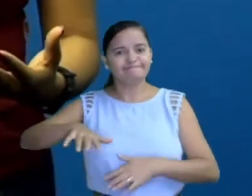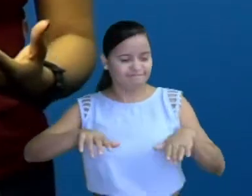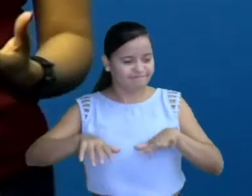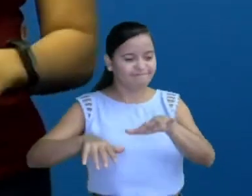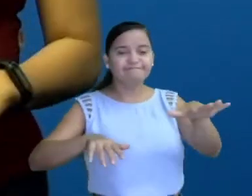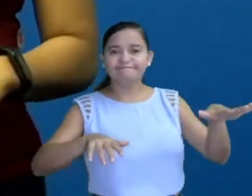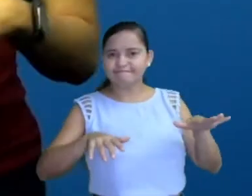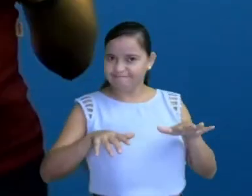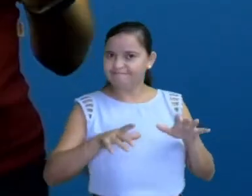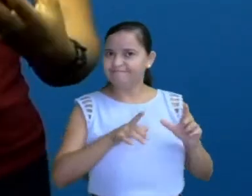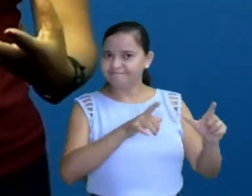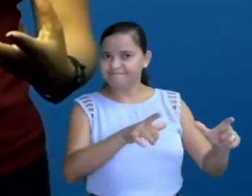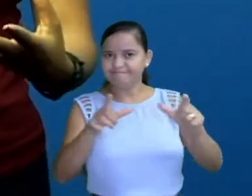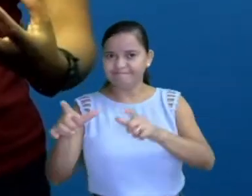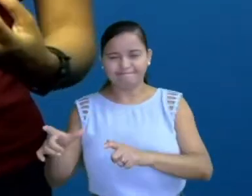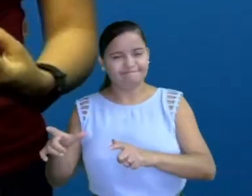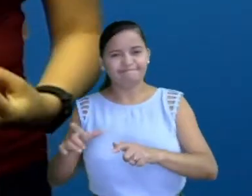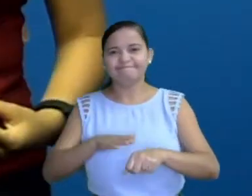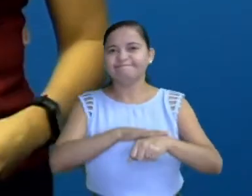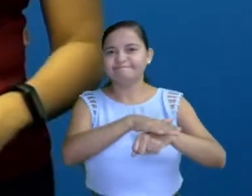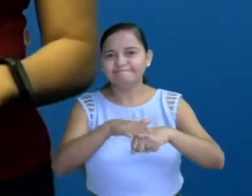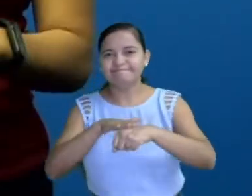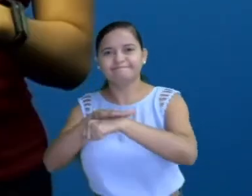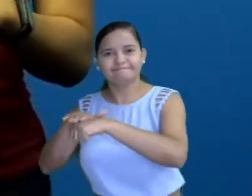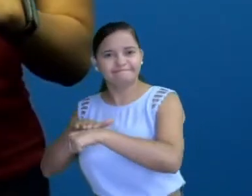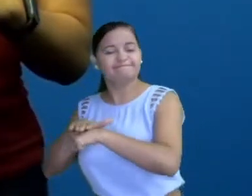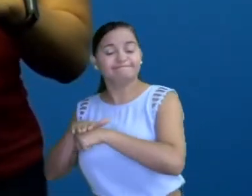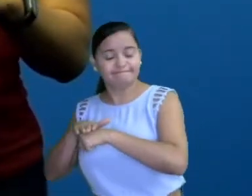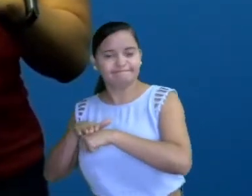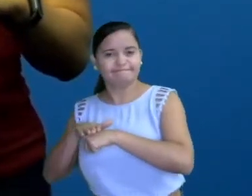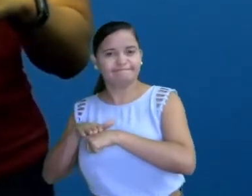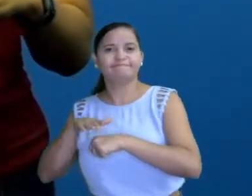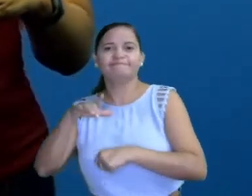sua história, tem o seu jeito, tem as suas